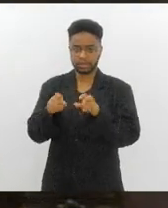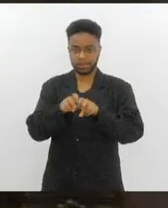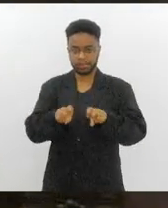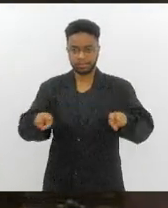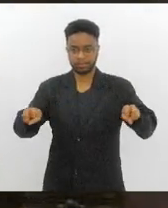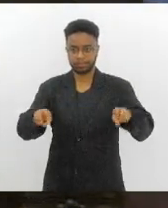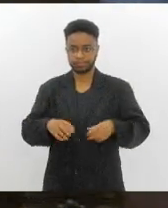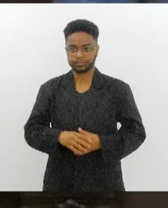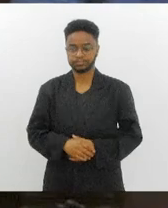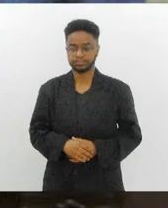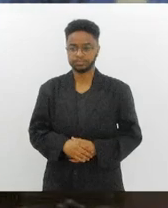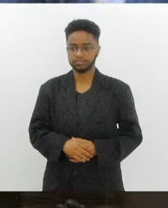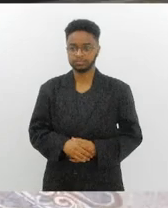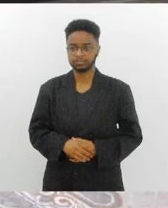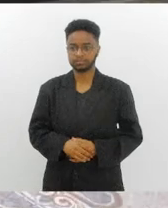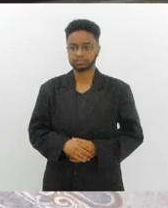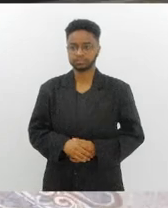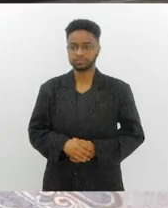honra.